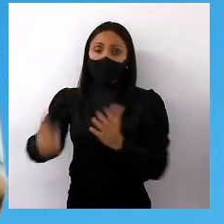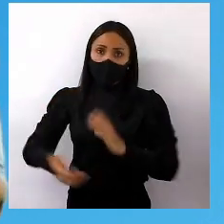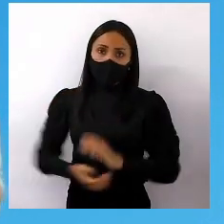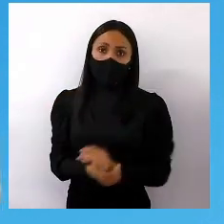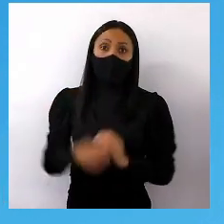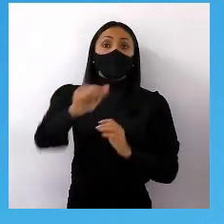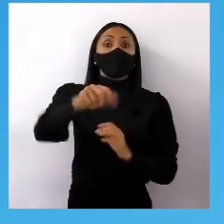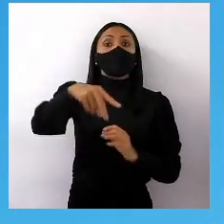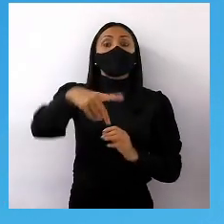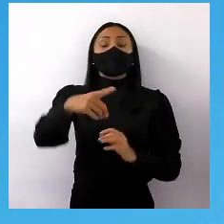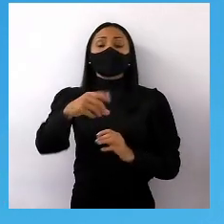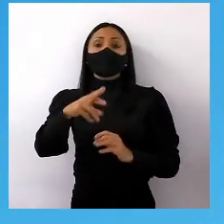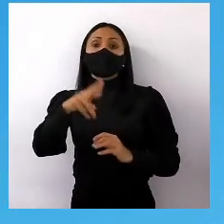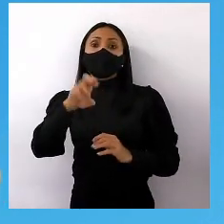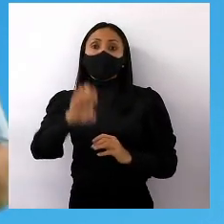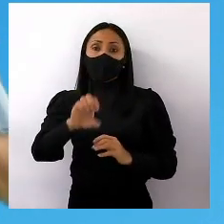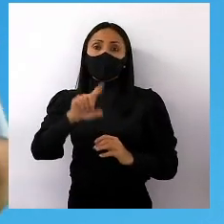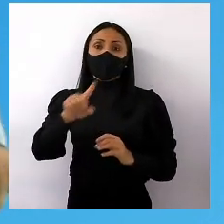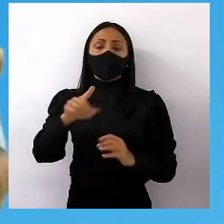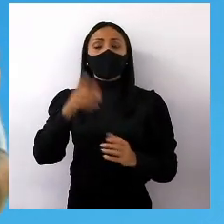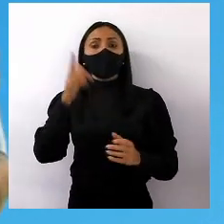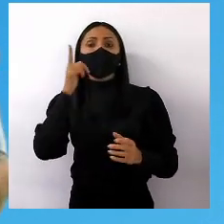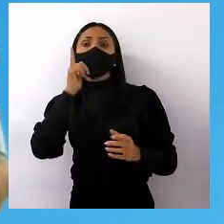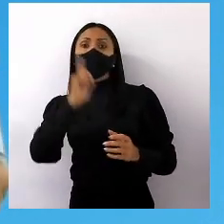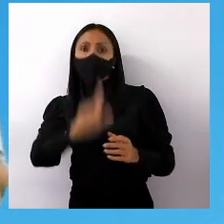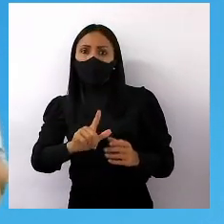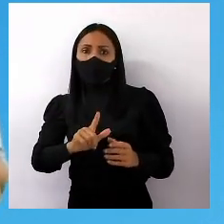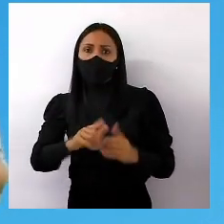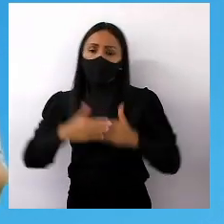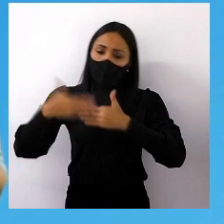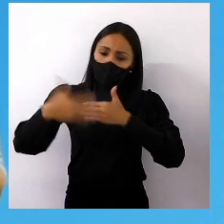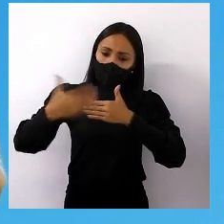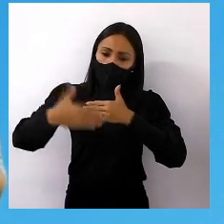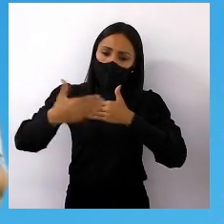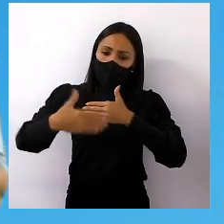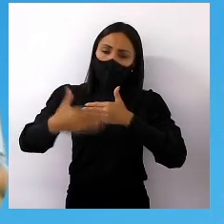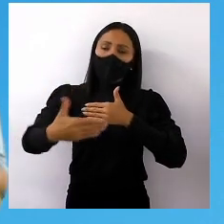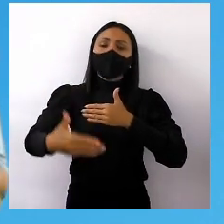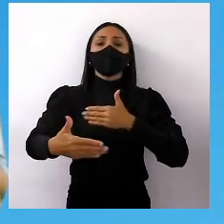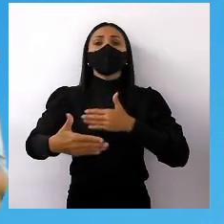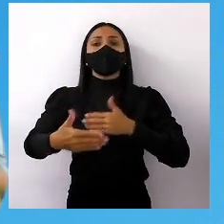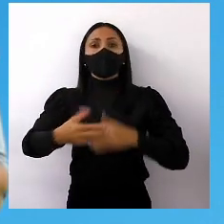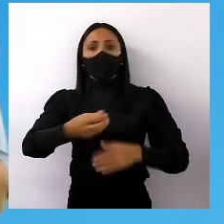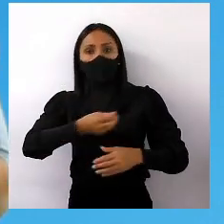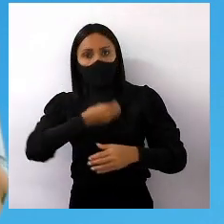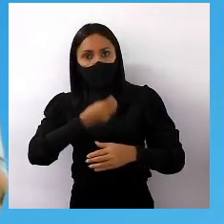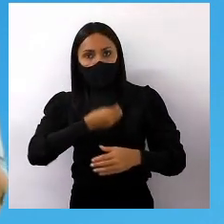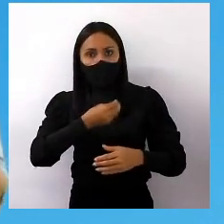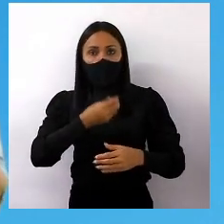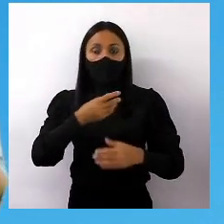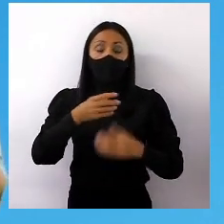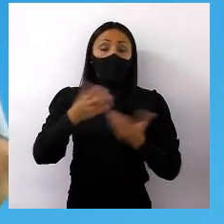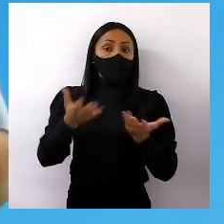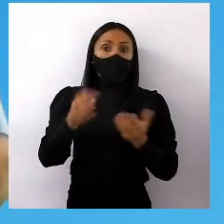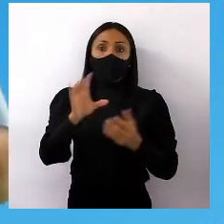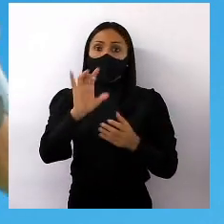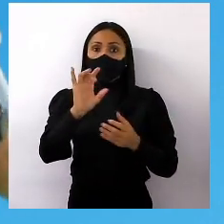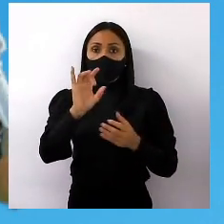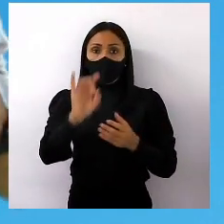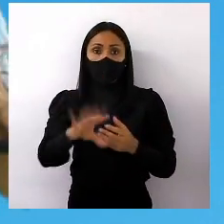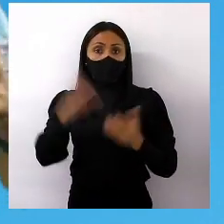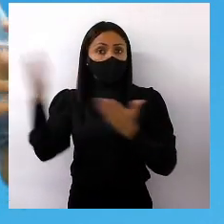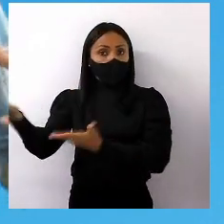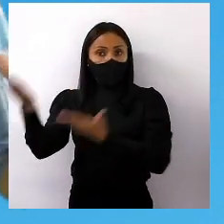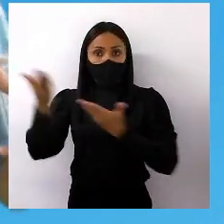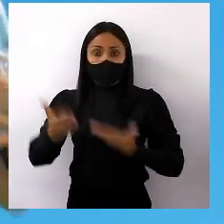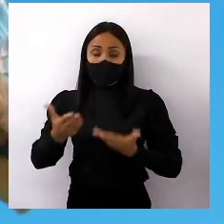André, ele conseguiu, ao longo de sua trajetória, não só trazer a dança